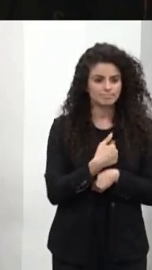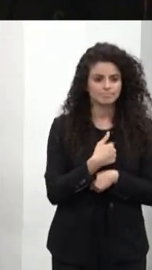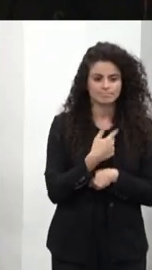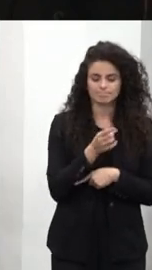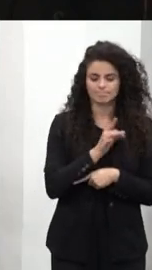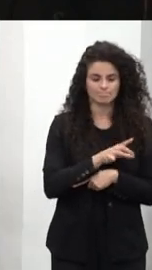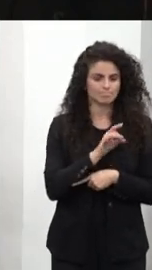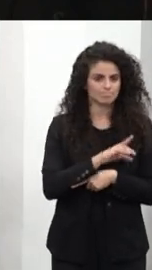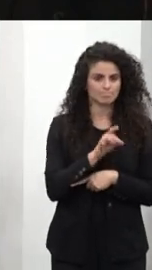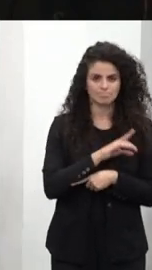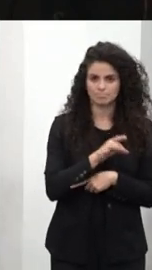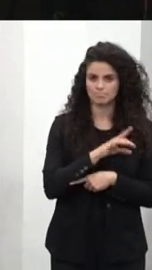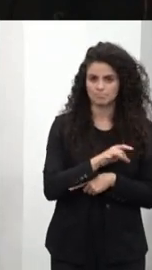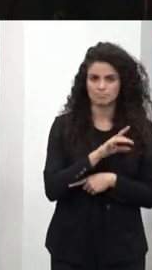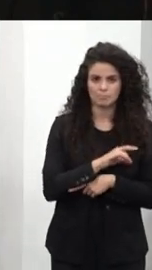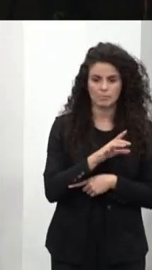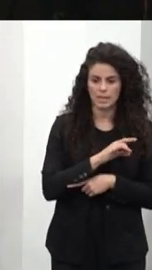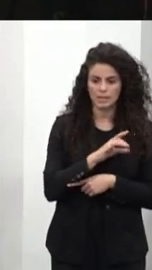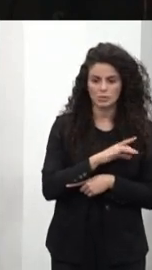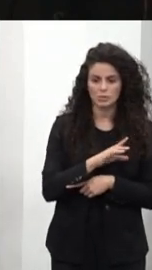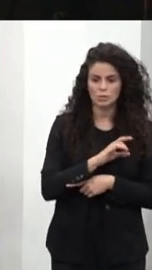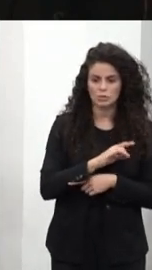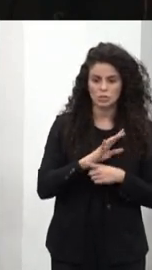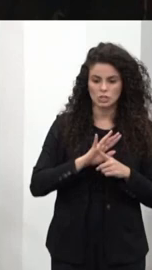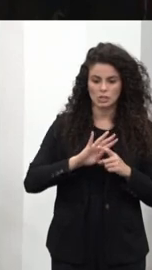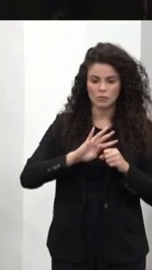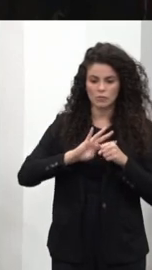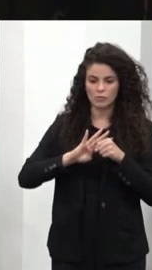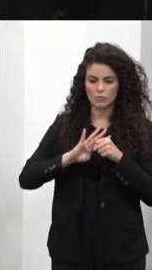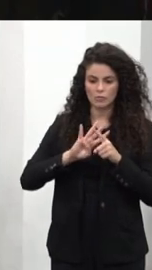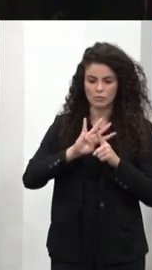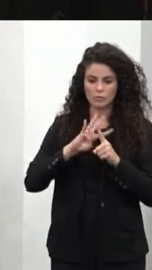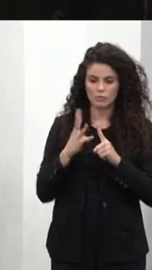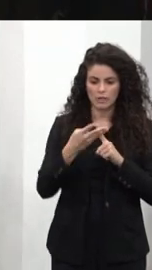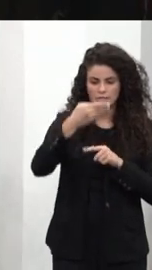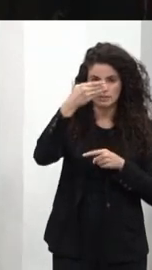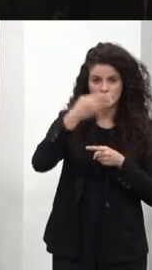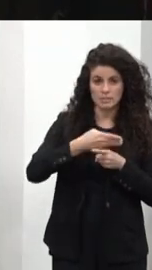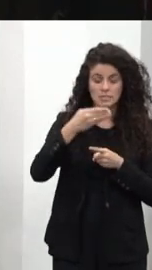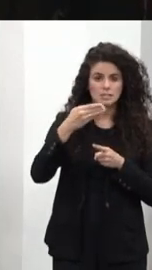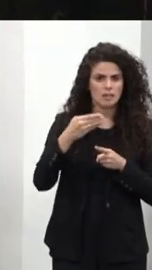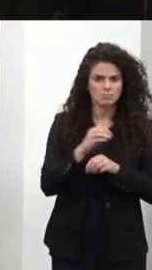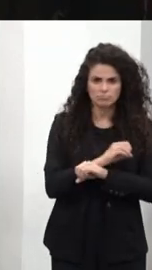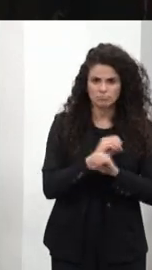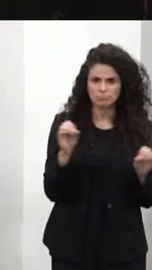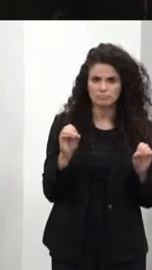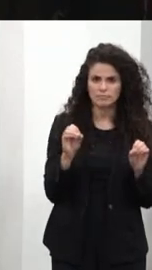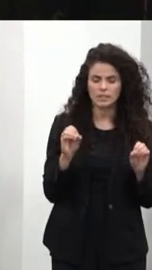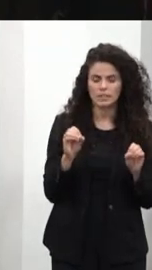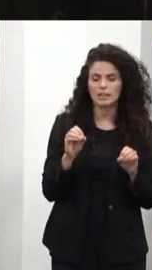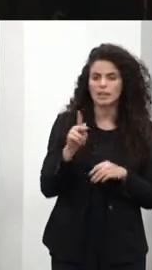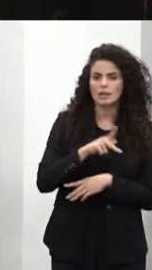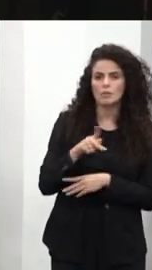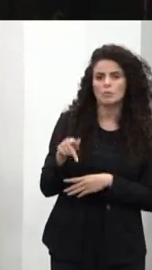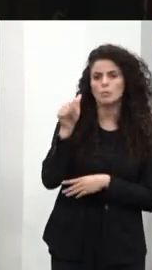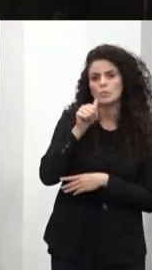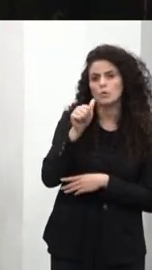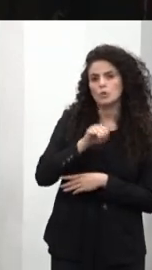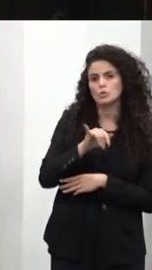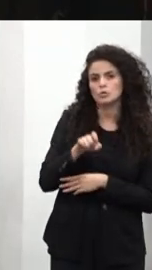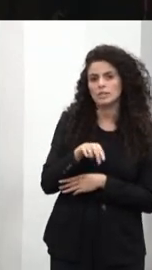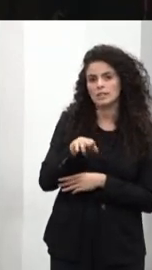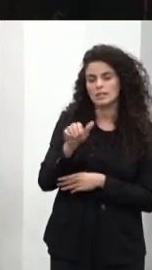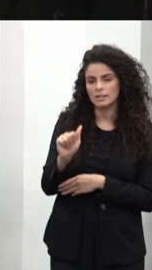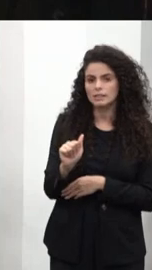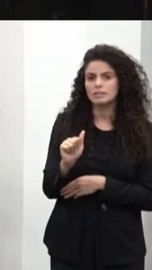medo de fascista nenhum de Santa Catarina nem de Florianópolis e a nossa professora Juliana do Muquém vai voltar e a gente